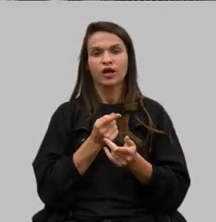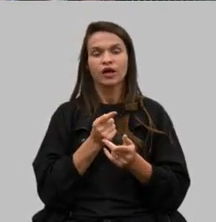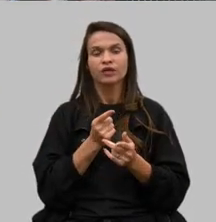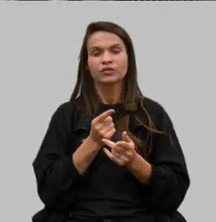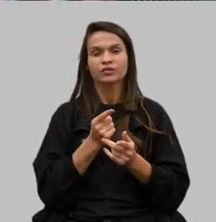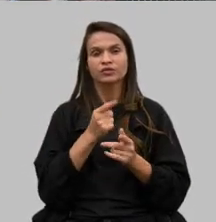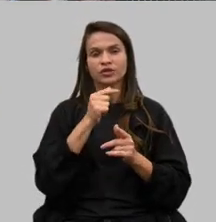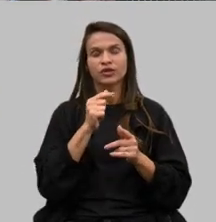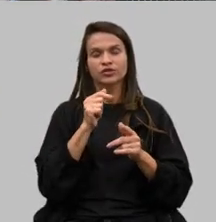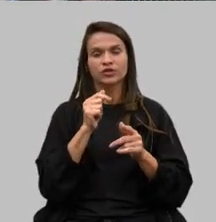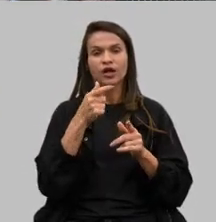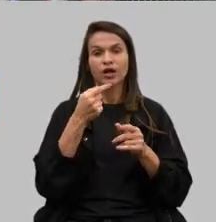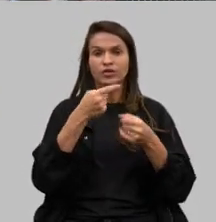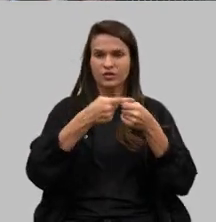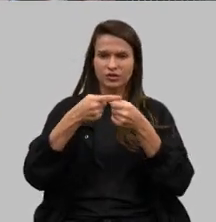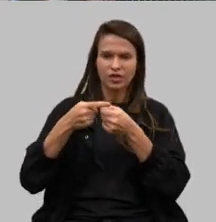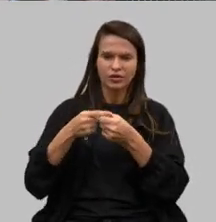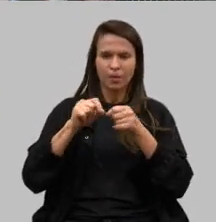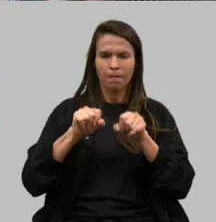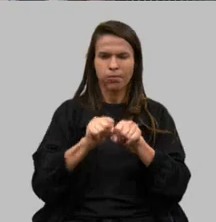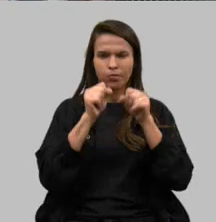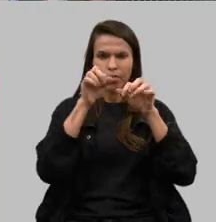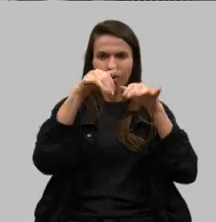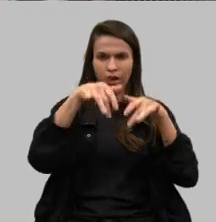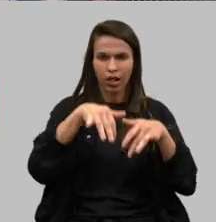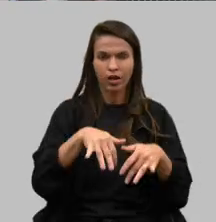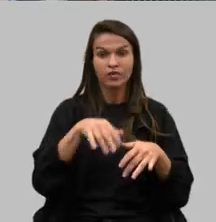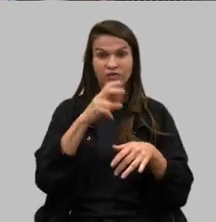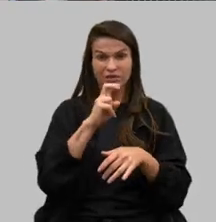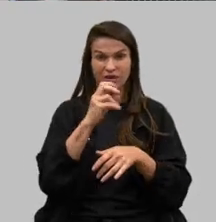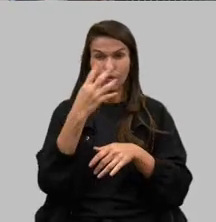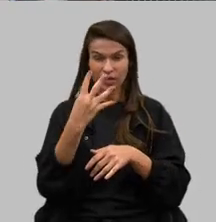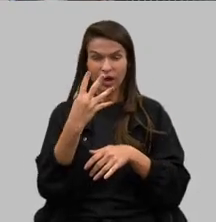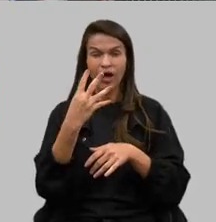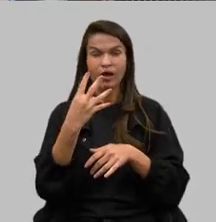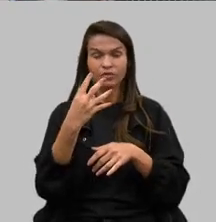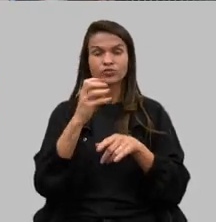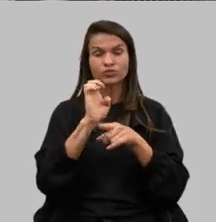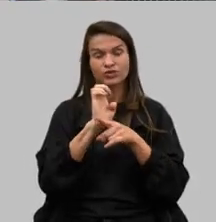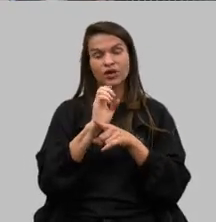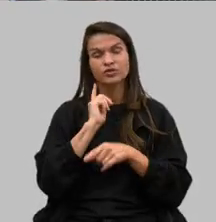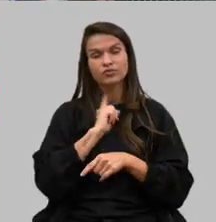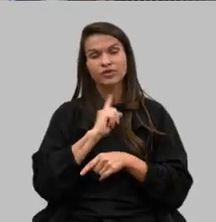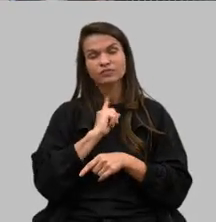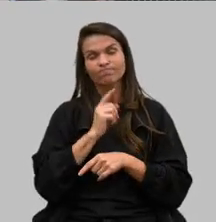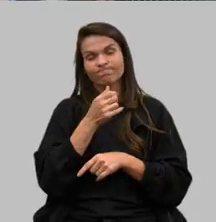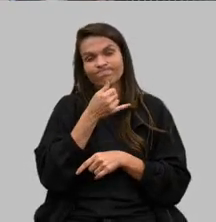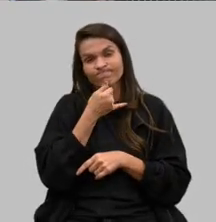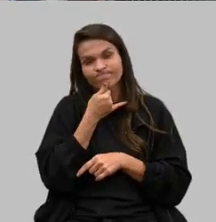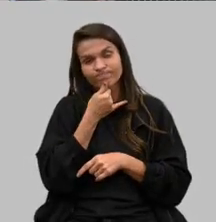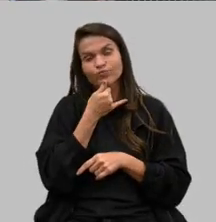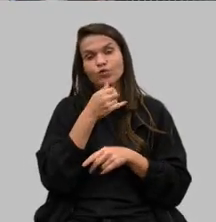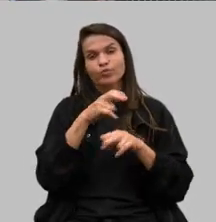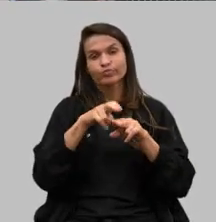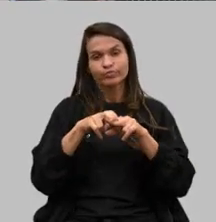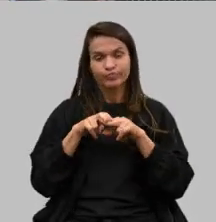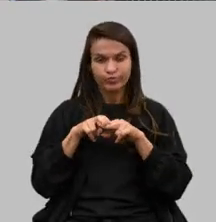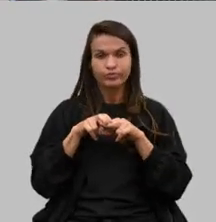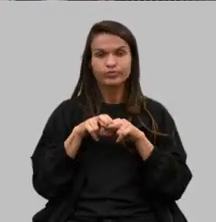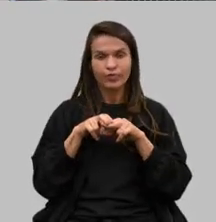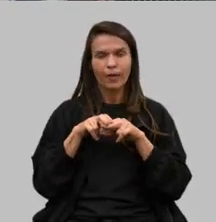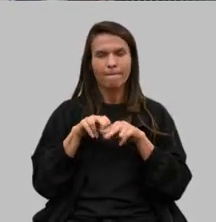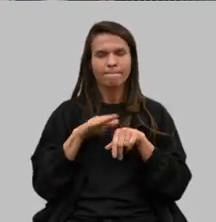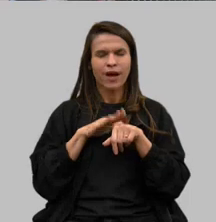romperam são 54 no estado de Minas Gerais eh infelizmente né E aí por uma questão mais